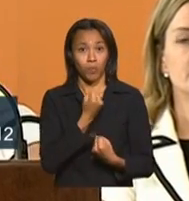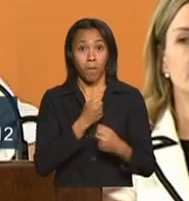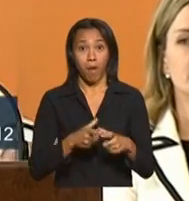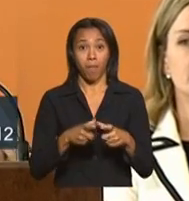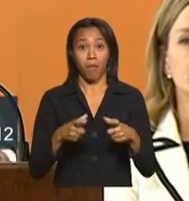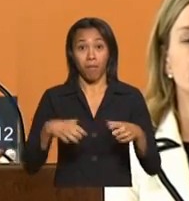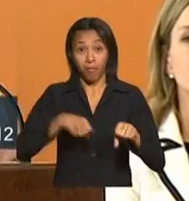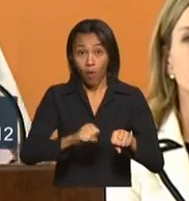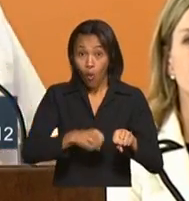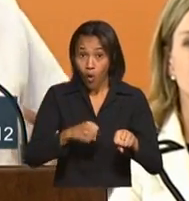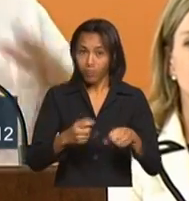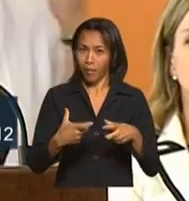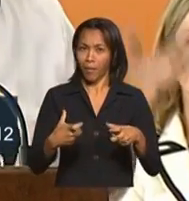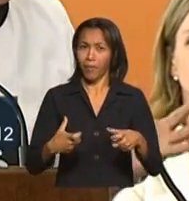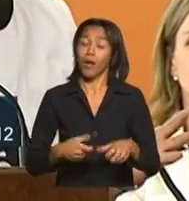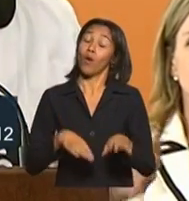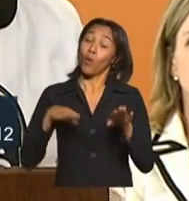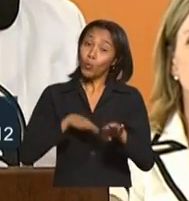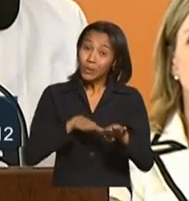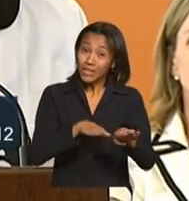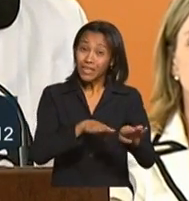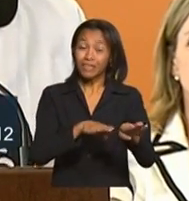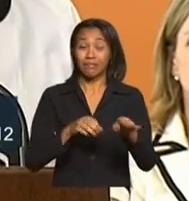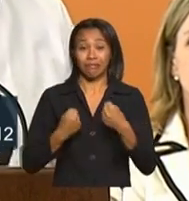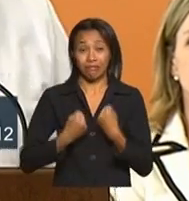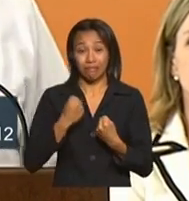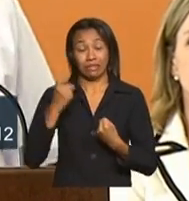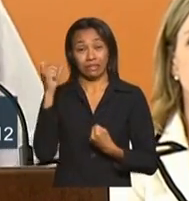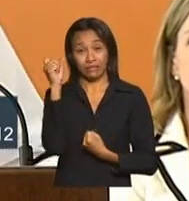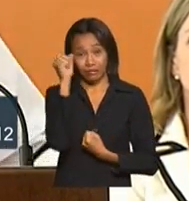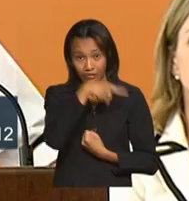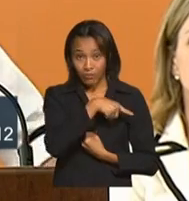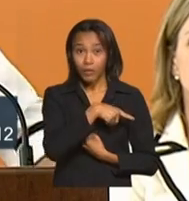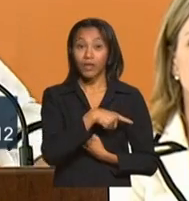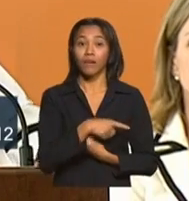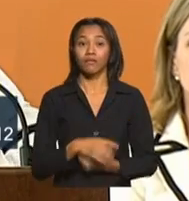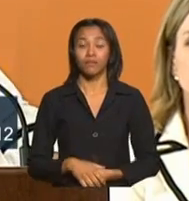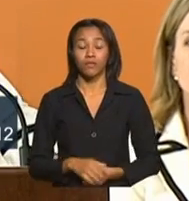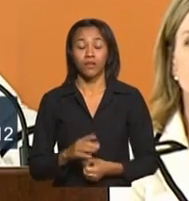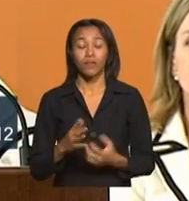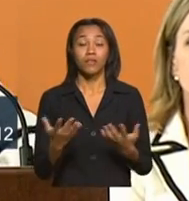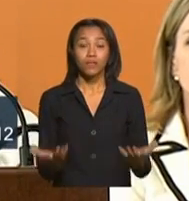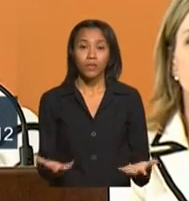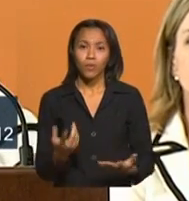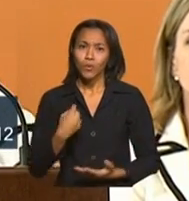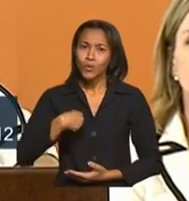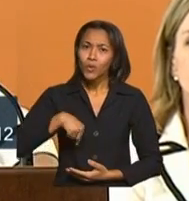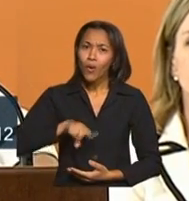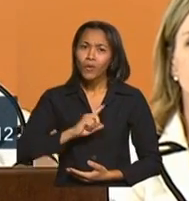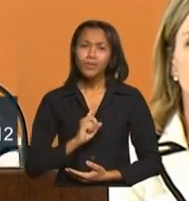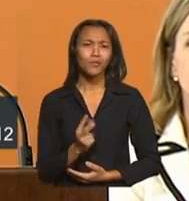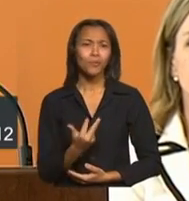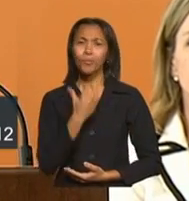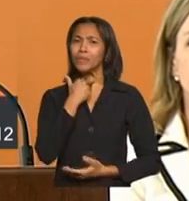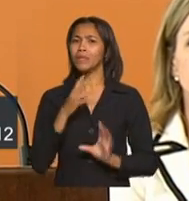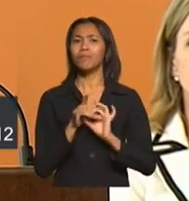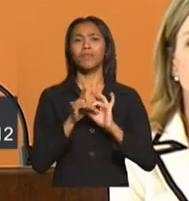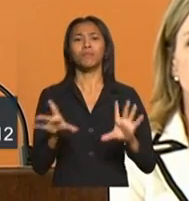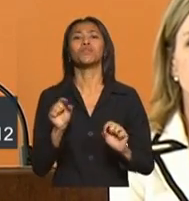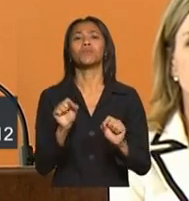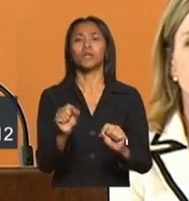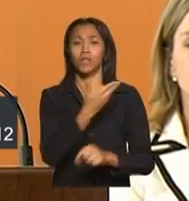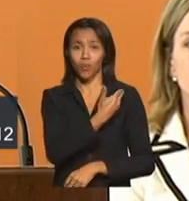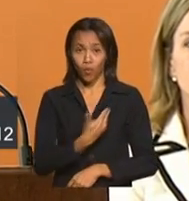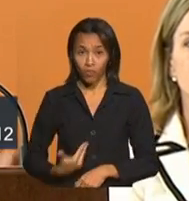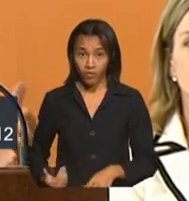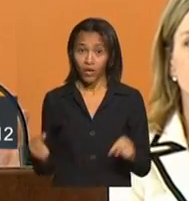do trânsito ser um trânsito muito mais complexo. Não seria admissível que o governo,